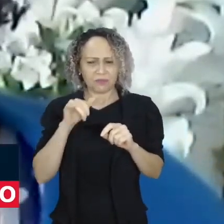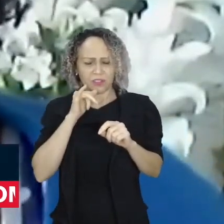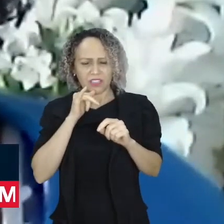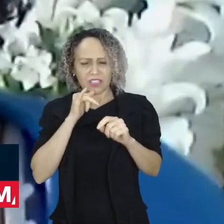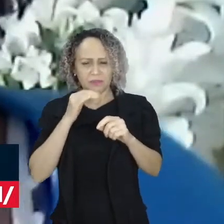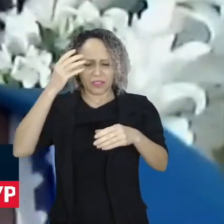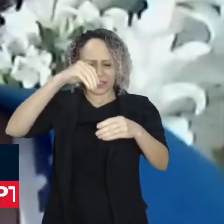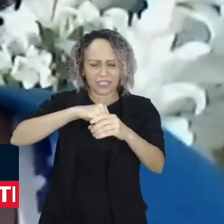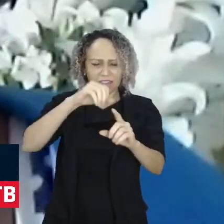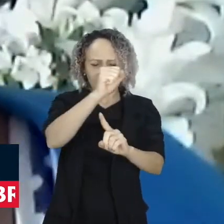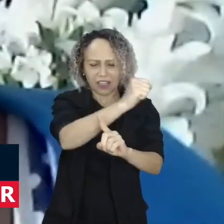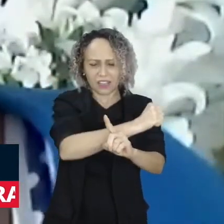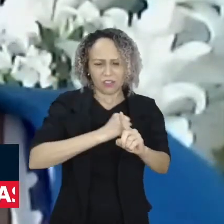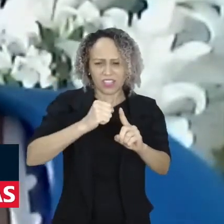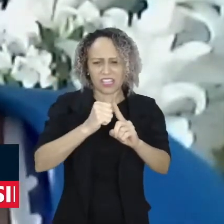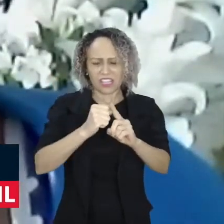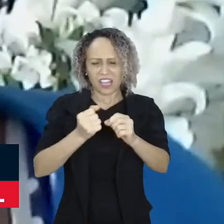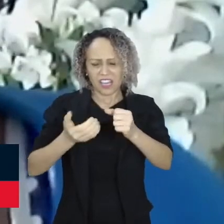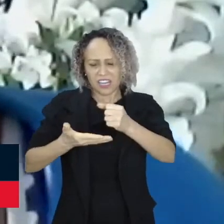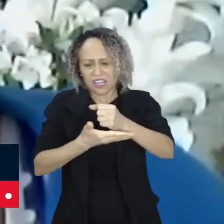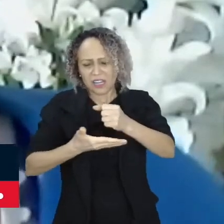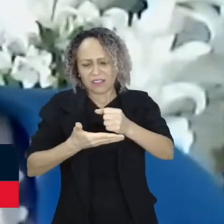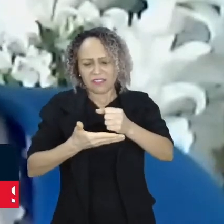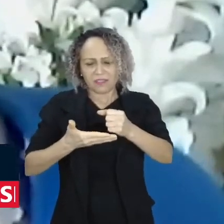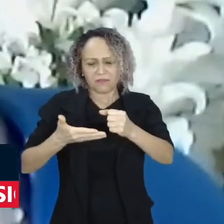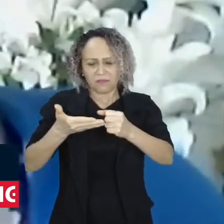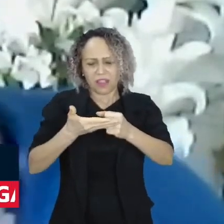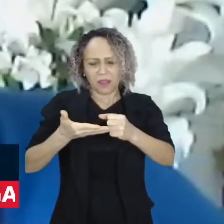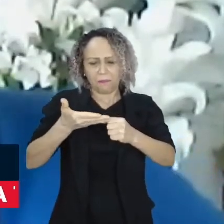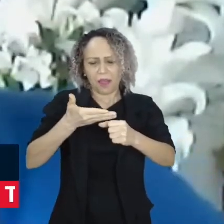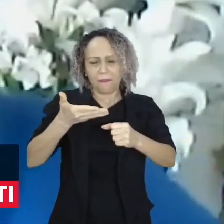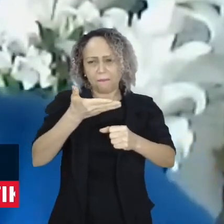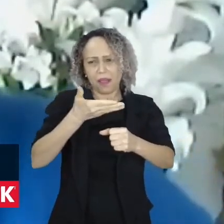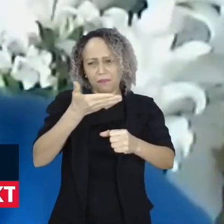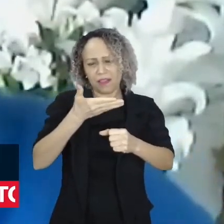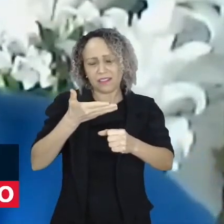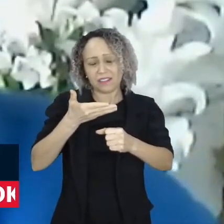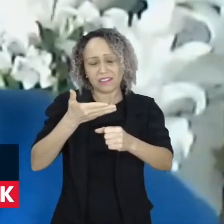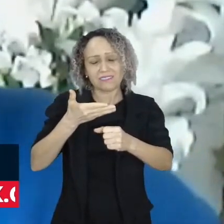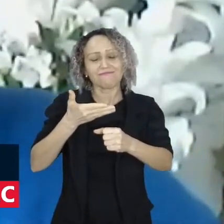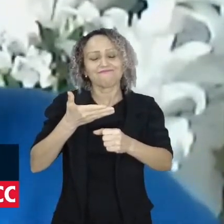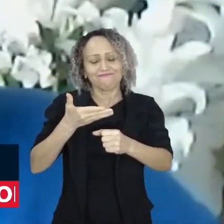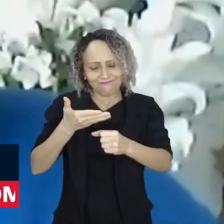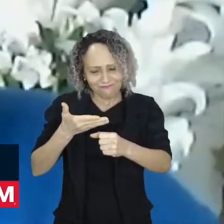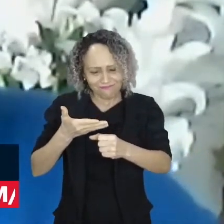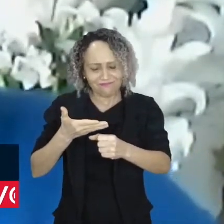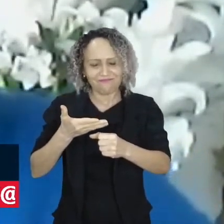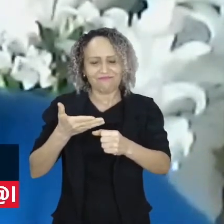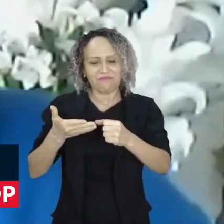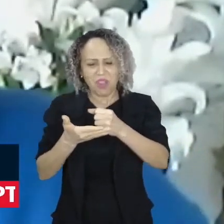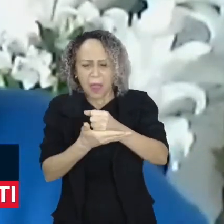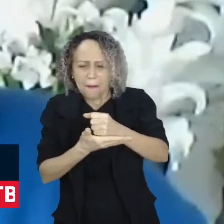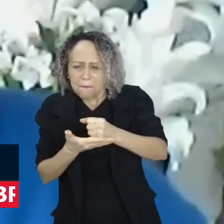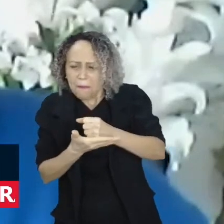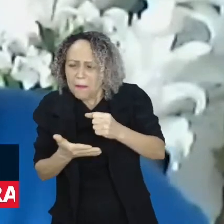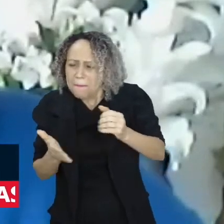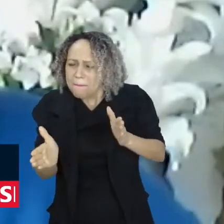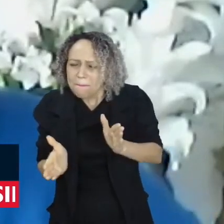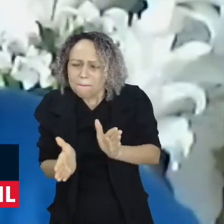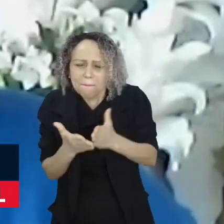tinha um trabalho, mas passaram a ambulante. As trabalhadoras domésticas, que já tinham os